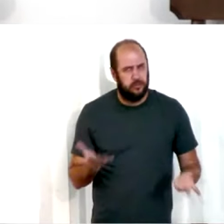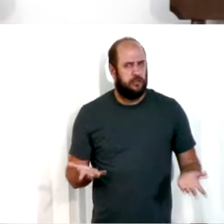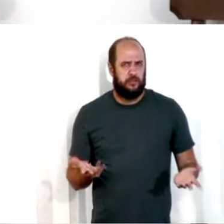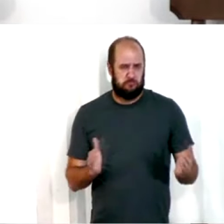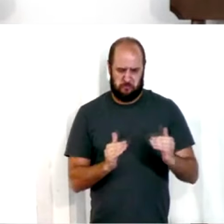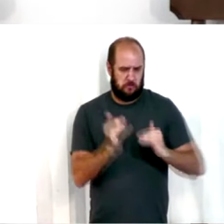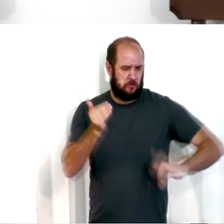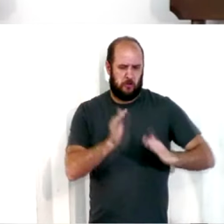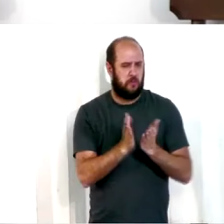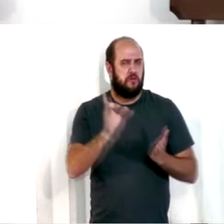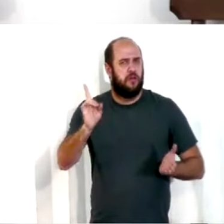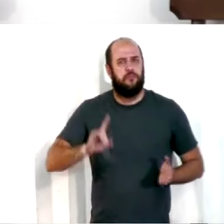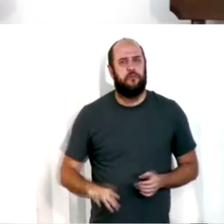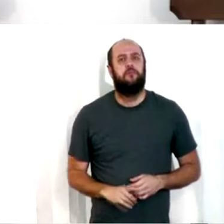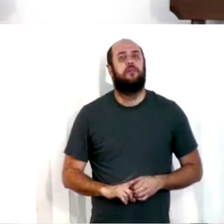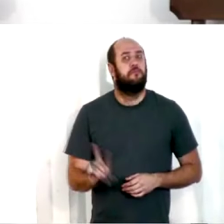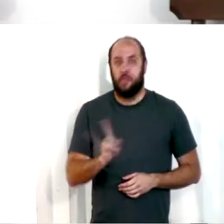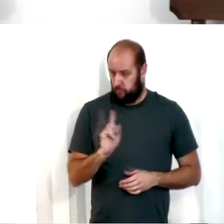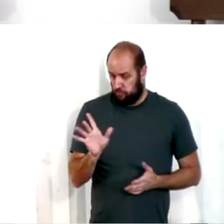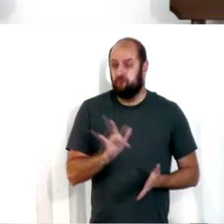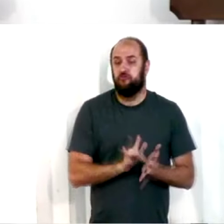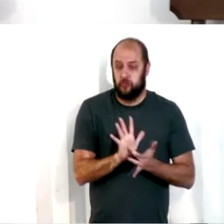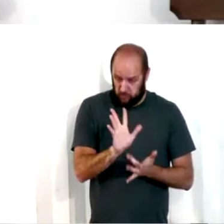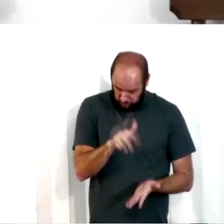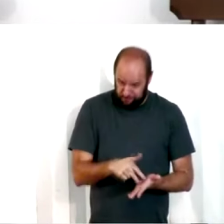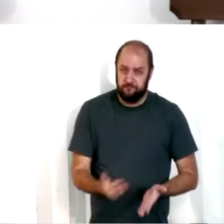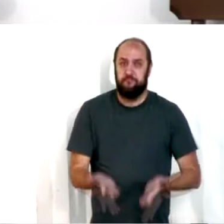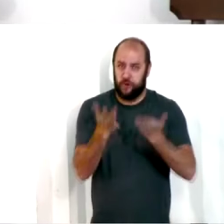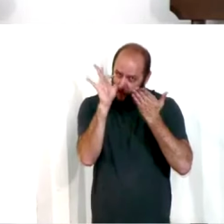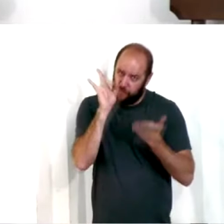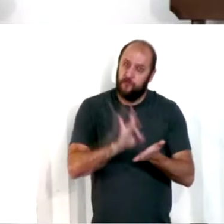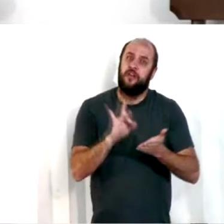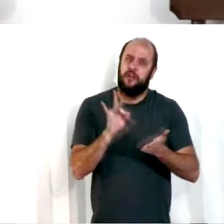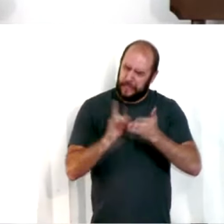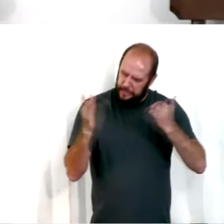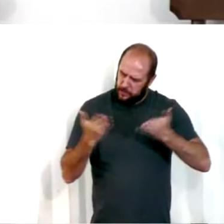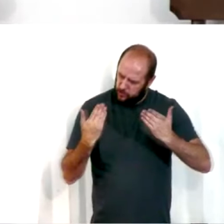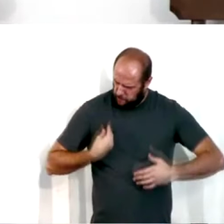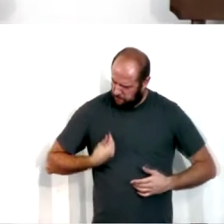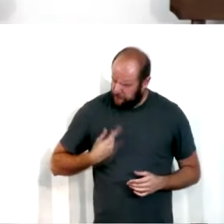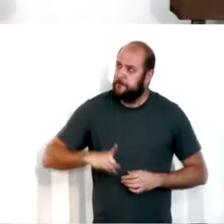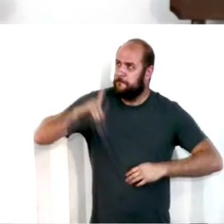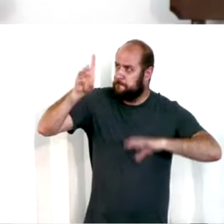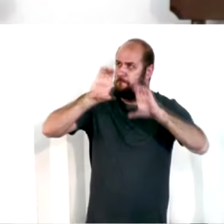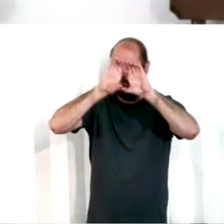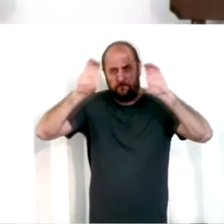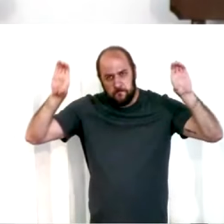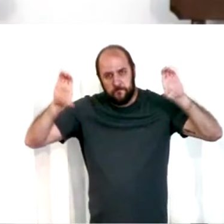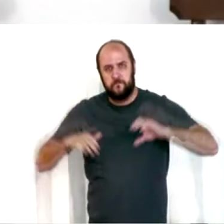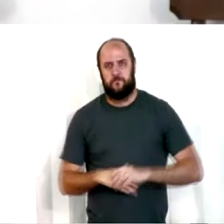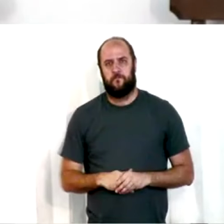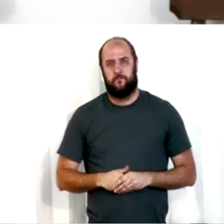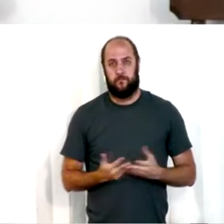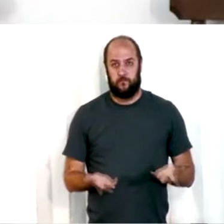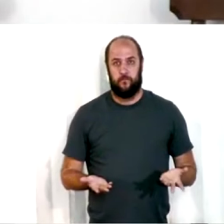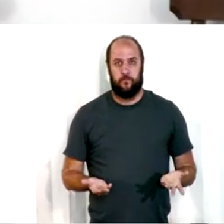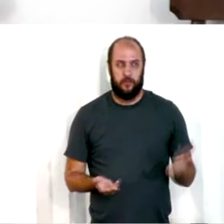mentira. Não, Cristo ressuscitou em carne e está agora à destra de Deus o Pai. Essa é uma mentira muito